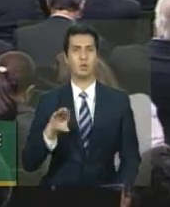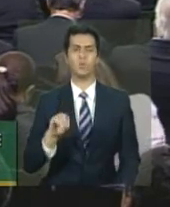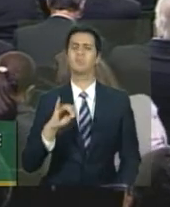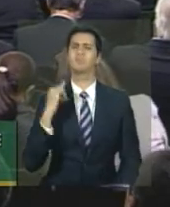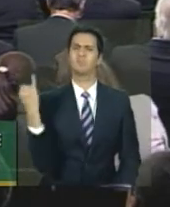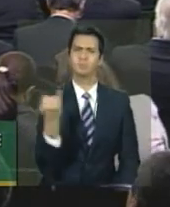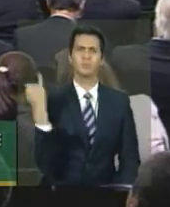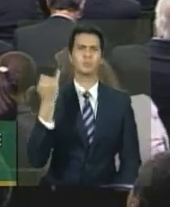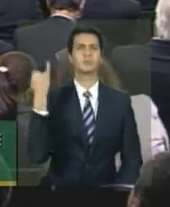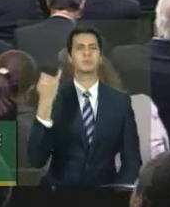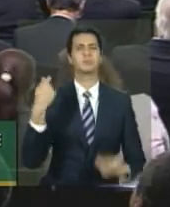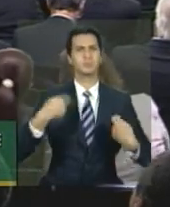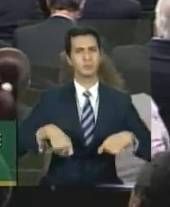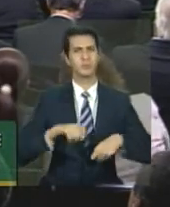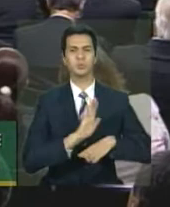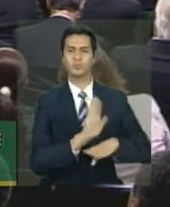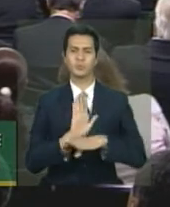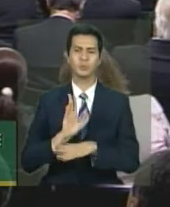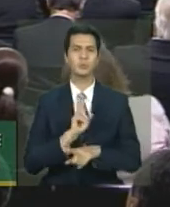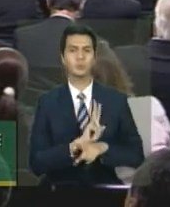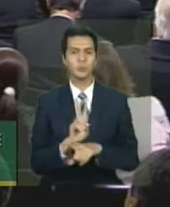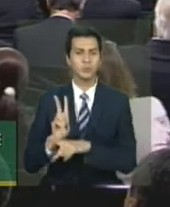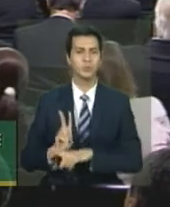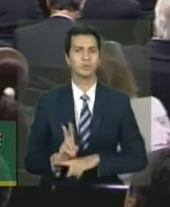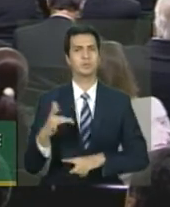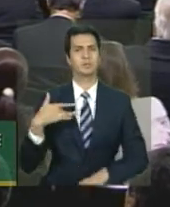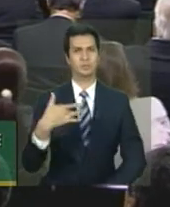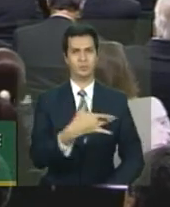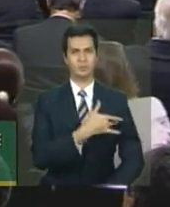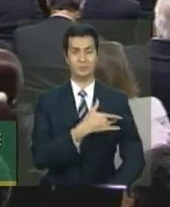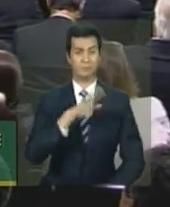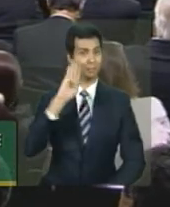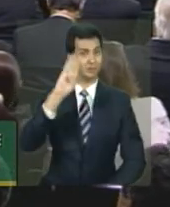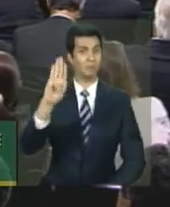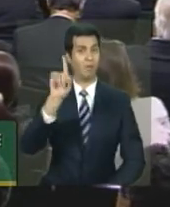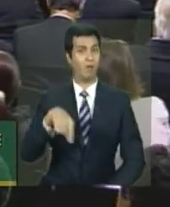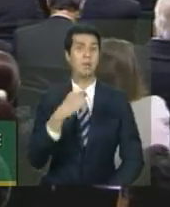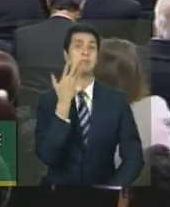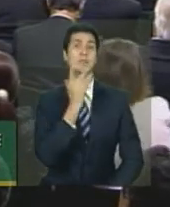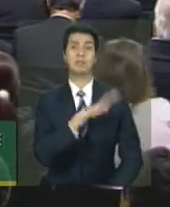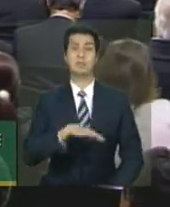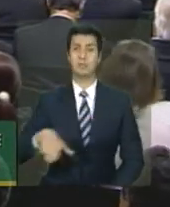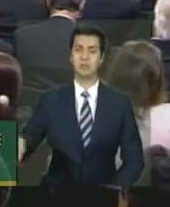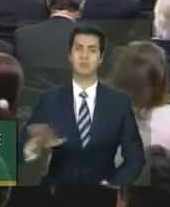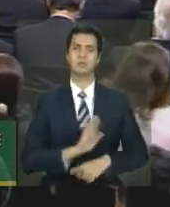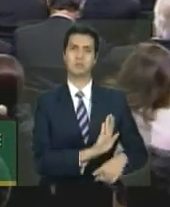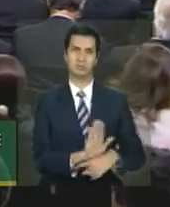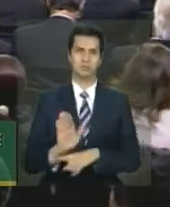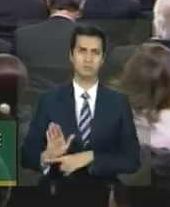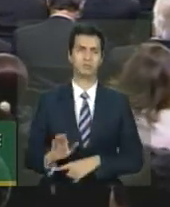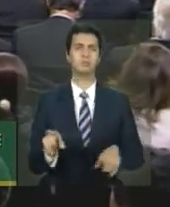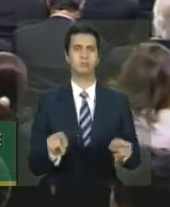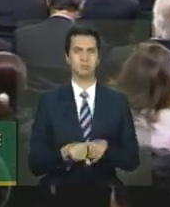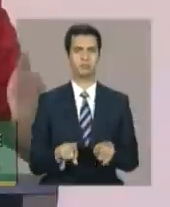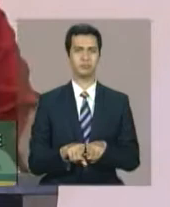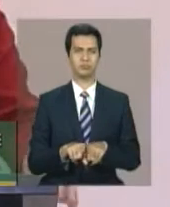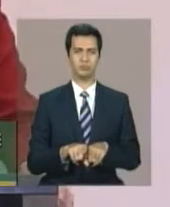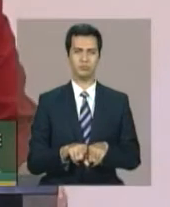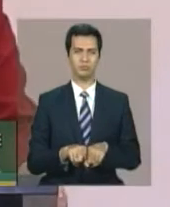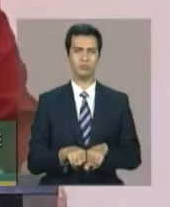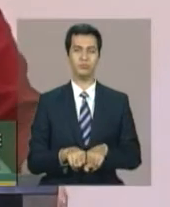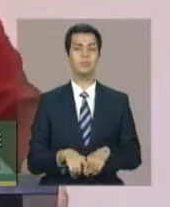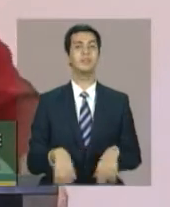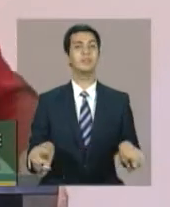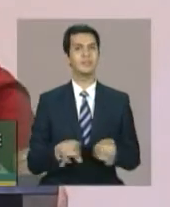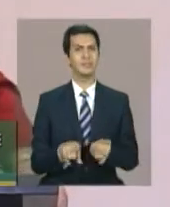saúde, em especial na mortalidade infantil. E, de fato, o prefeito tem